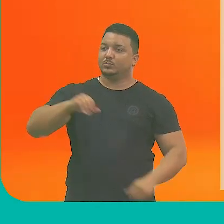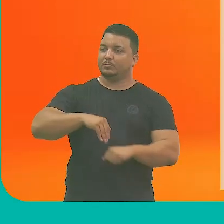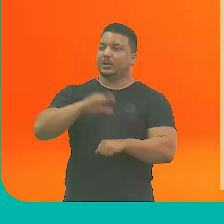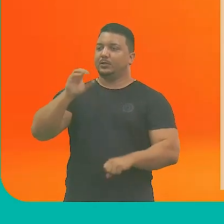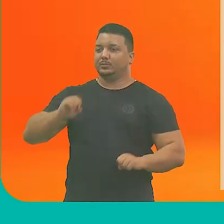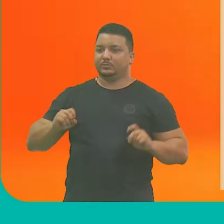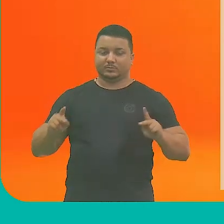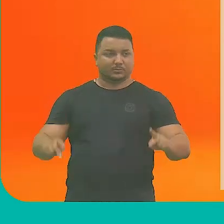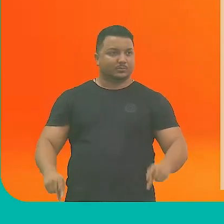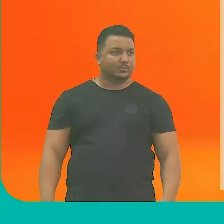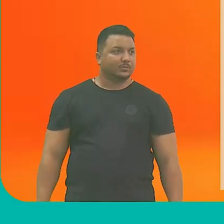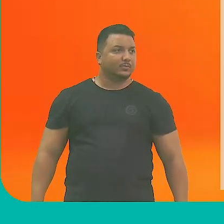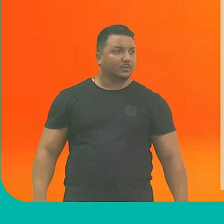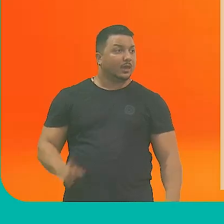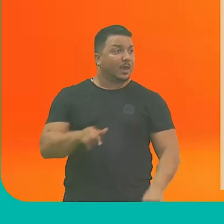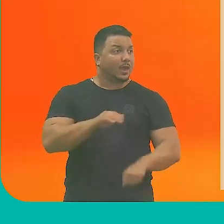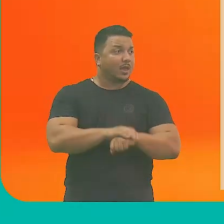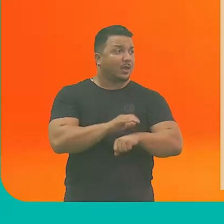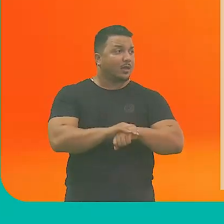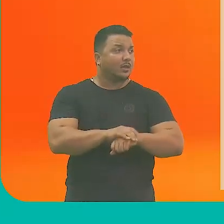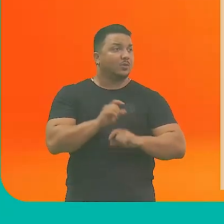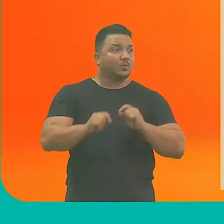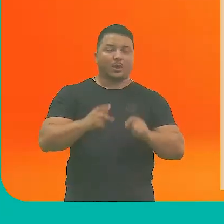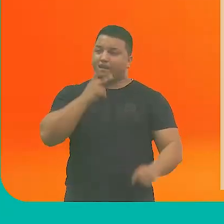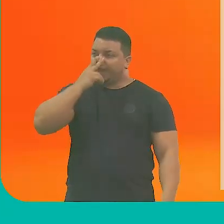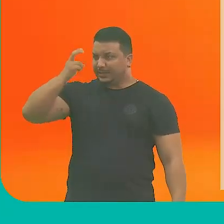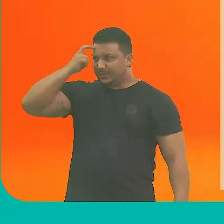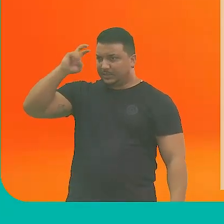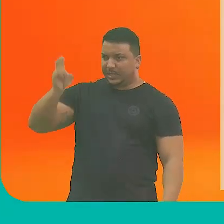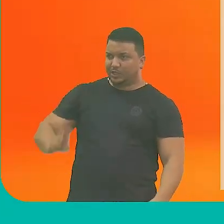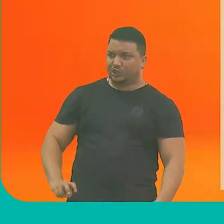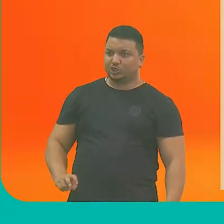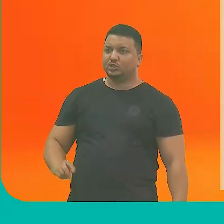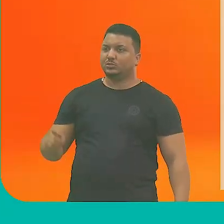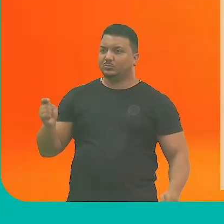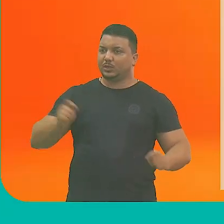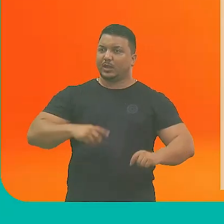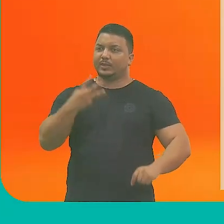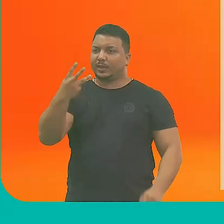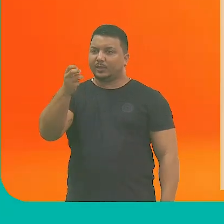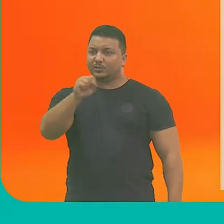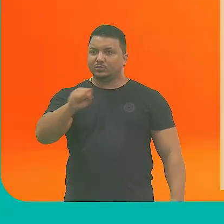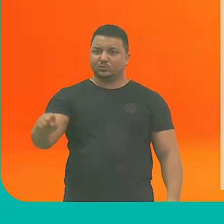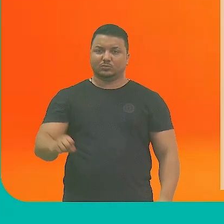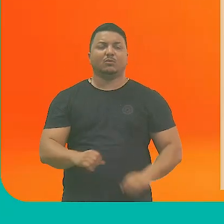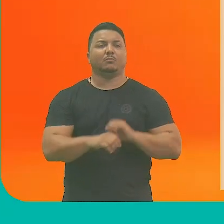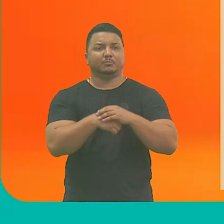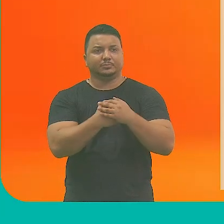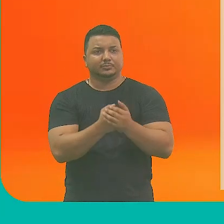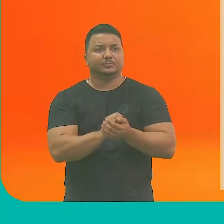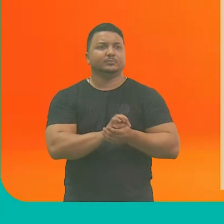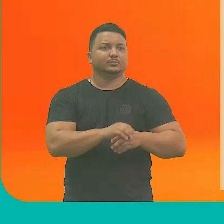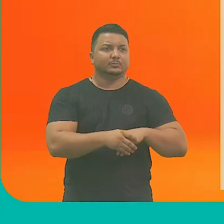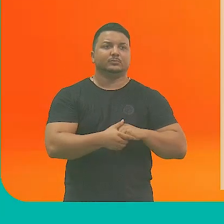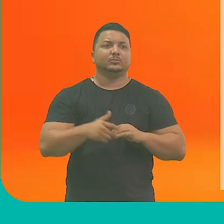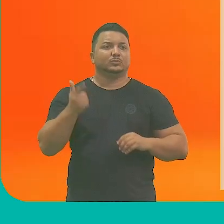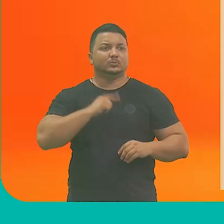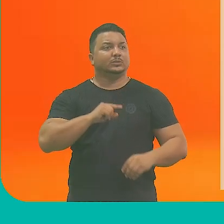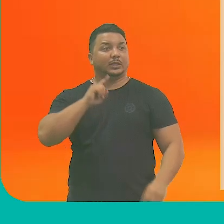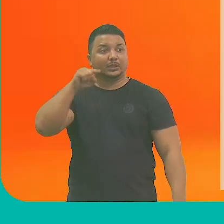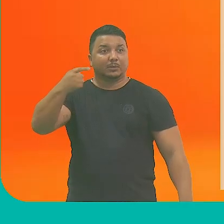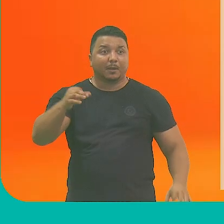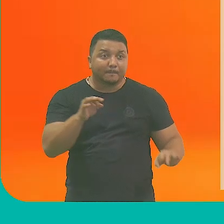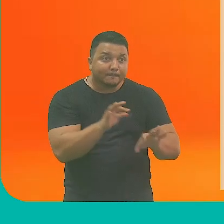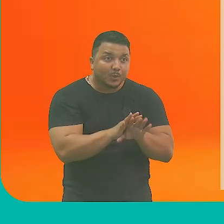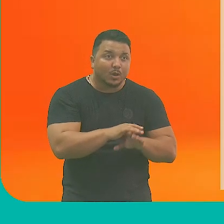segundos. Essa torneira, ela é inteligente, ó. Durante 3 segundos ela libera água, depois